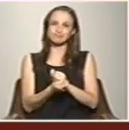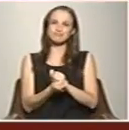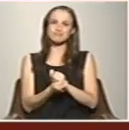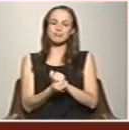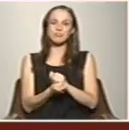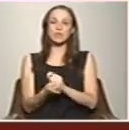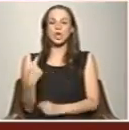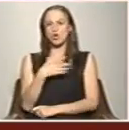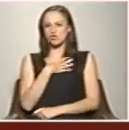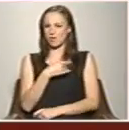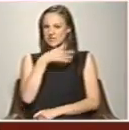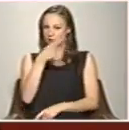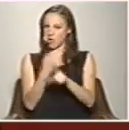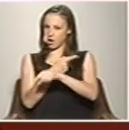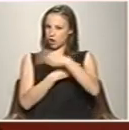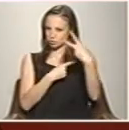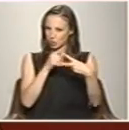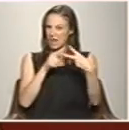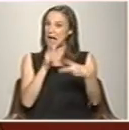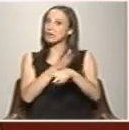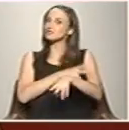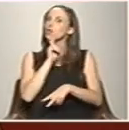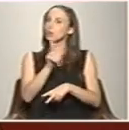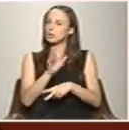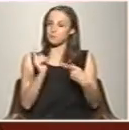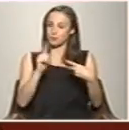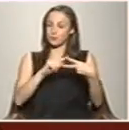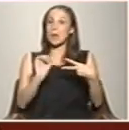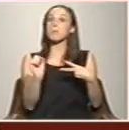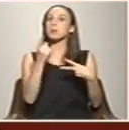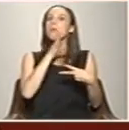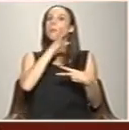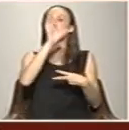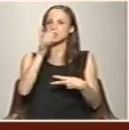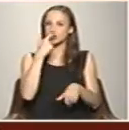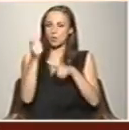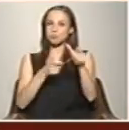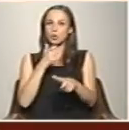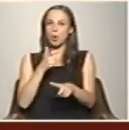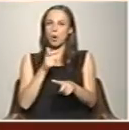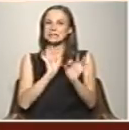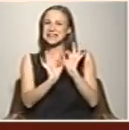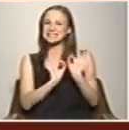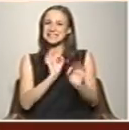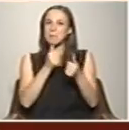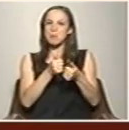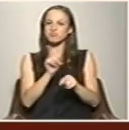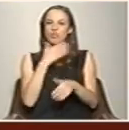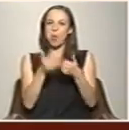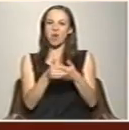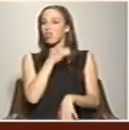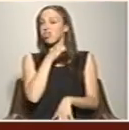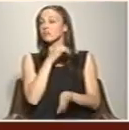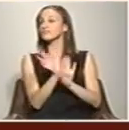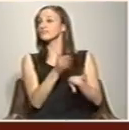dizer duas coisas antes de responder a essa pergunta. Primeiro, um país, um povo que não trata dos seus idosos é um